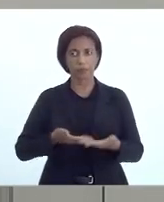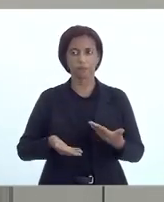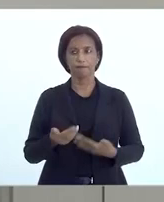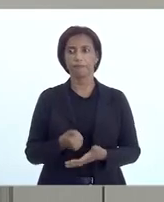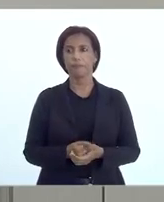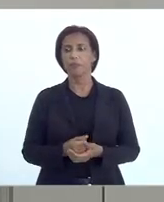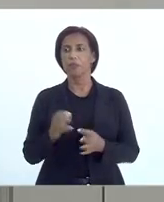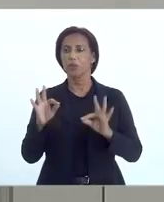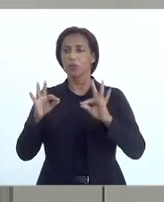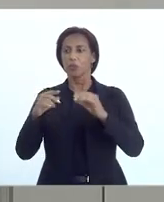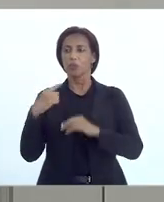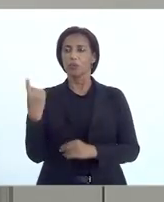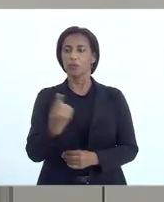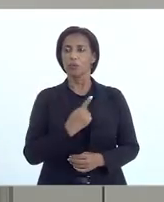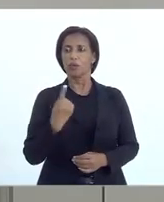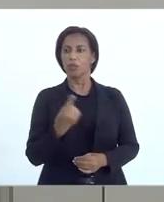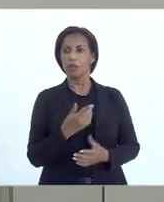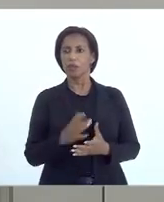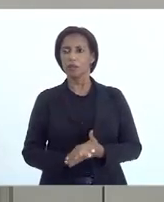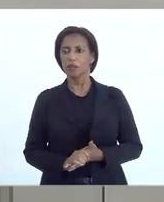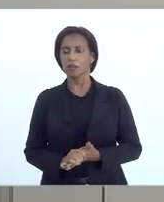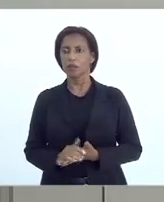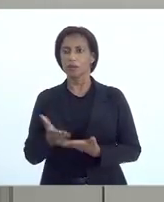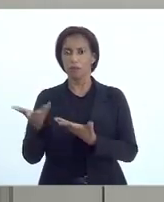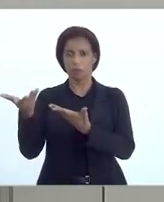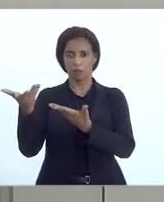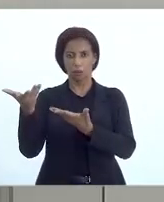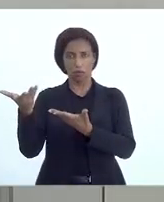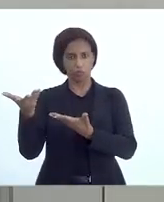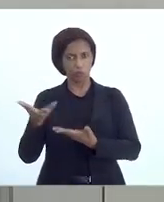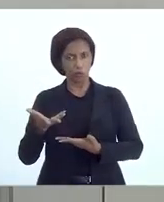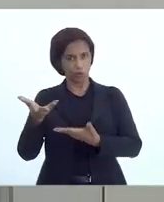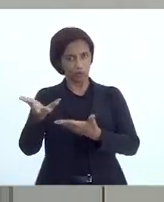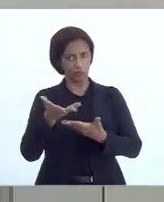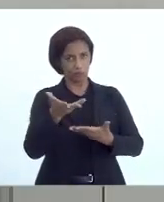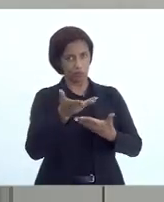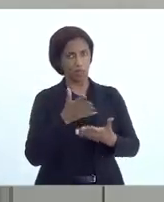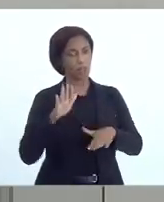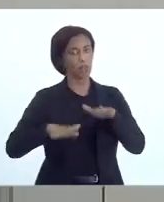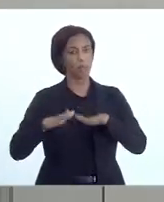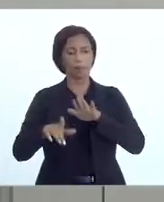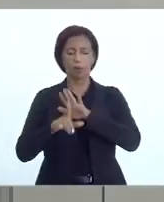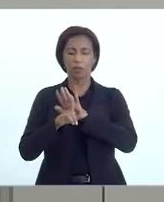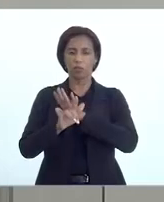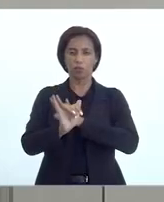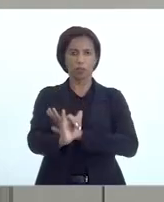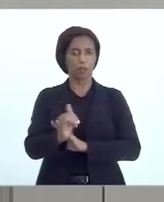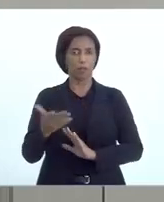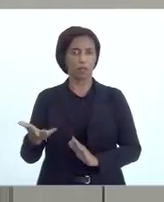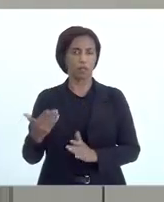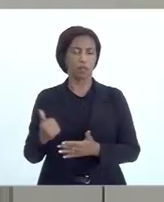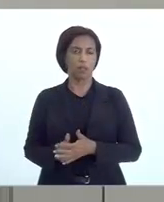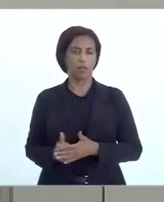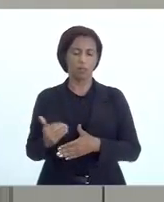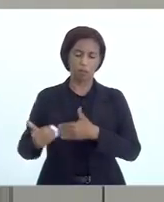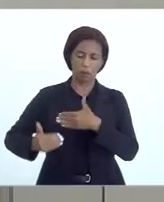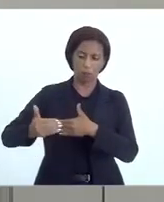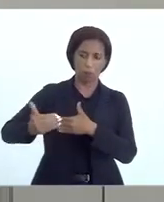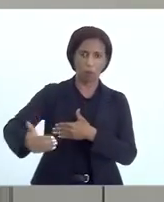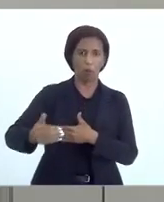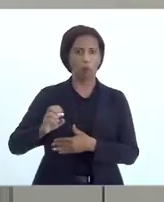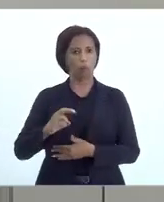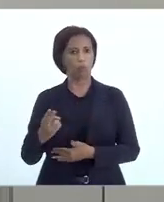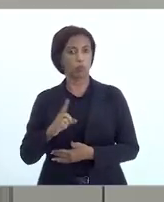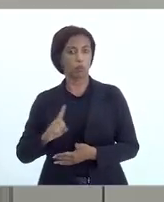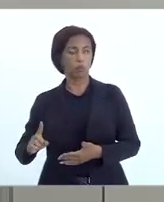de que todos nós aí seriam os convocados independente da Lei ela ser ela ser promulgado ou